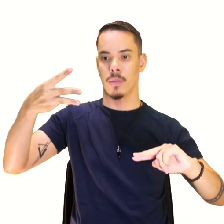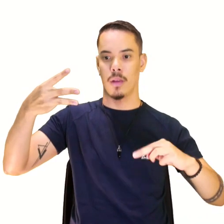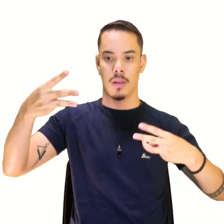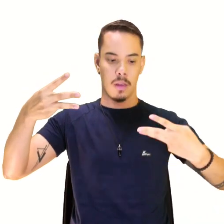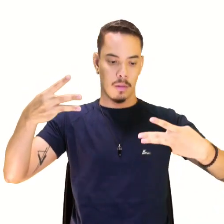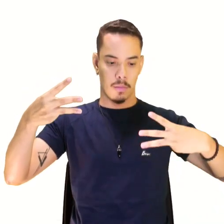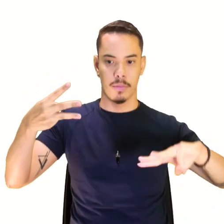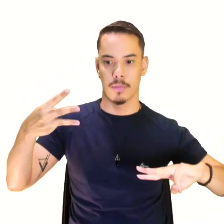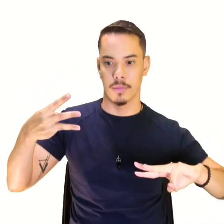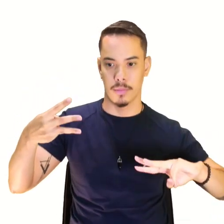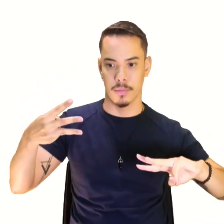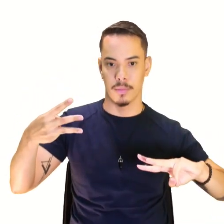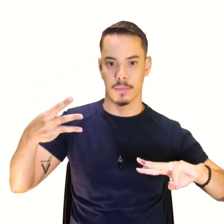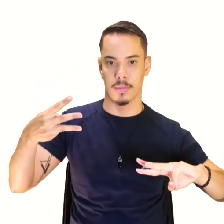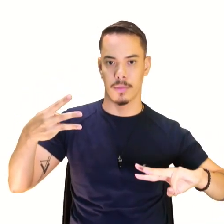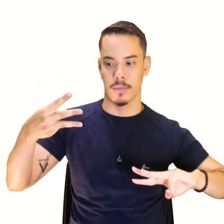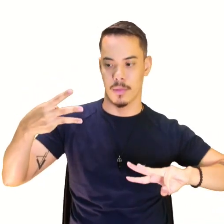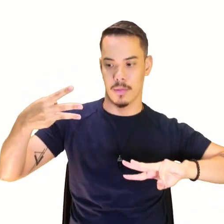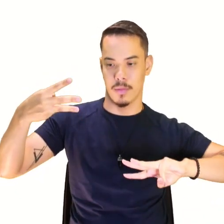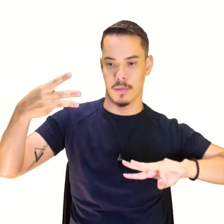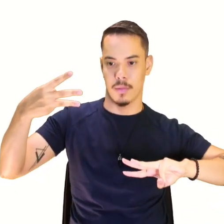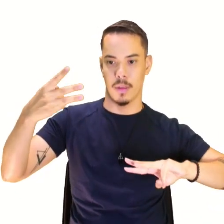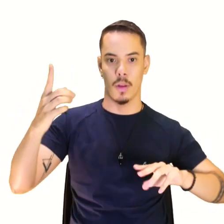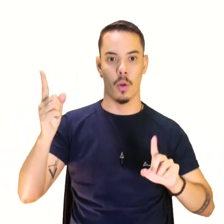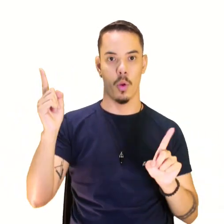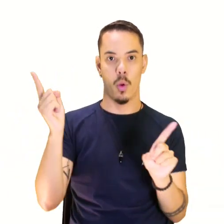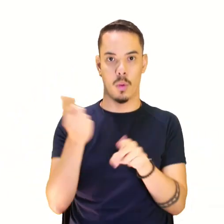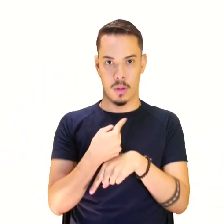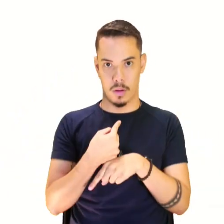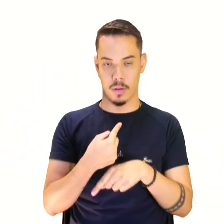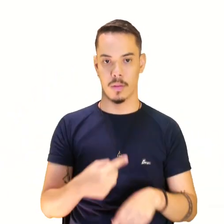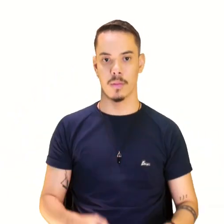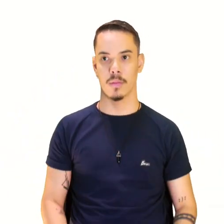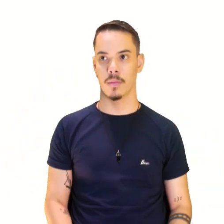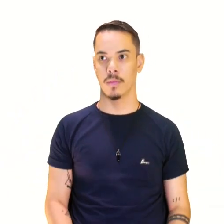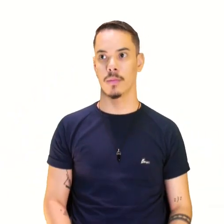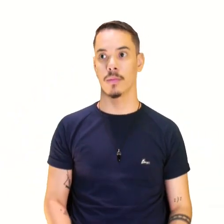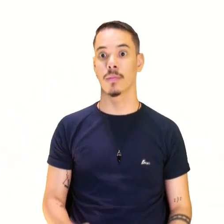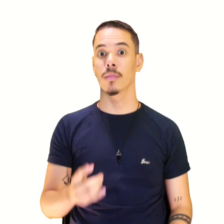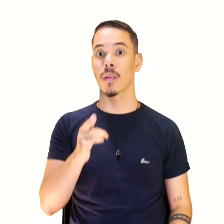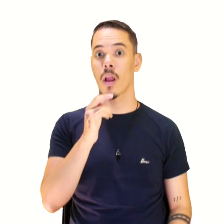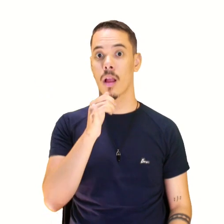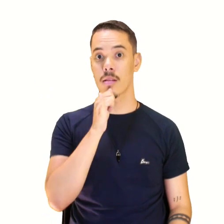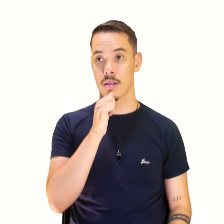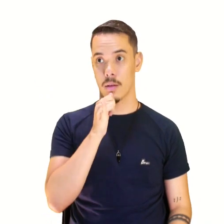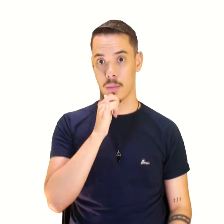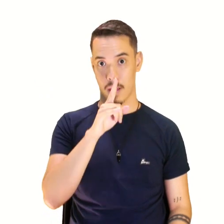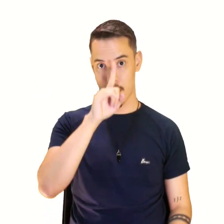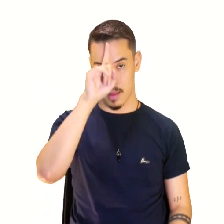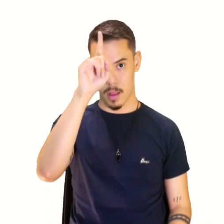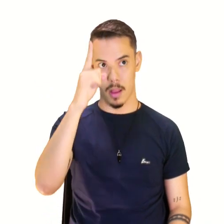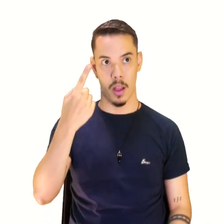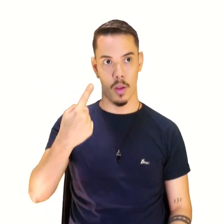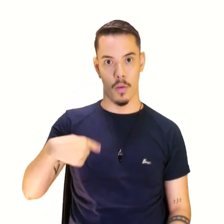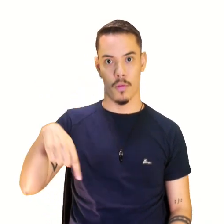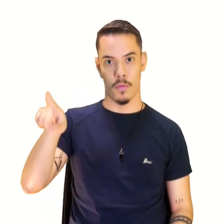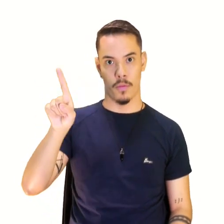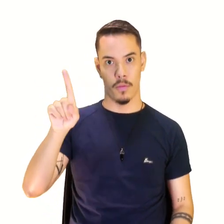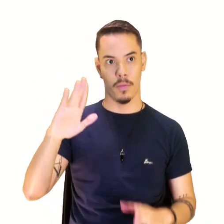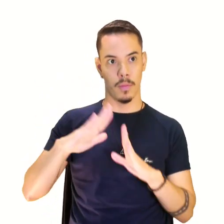à terça parte. E assim por diante. Olha só a ideia bem prática aqui, ó. Eu vou para a